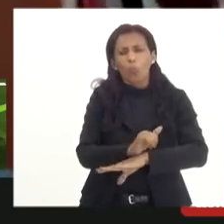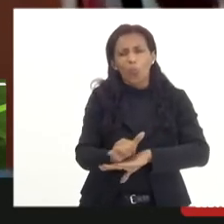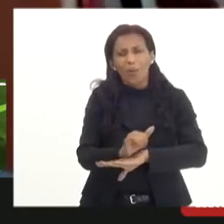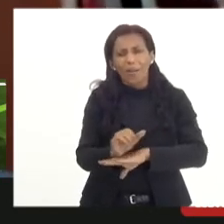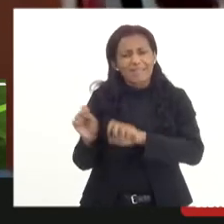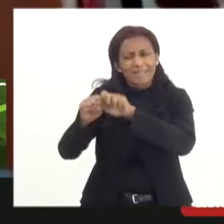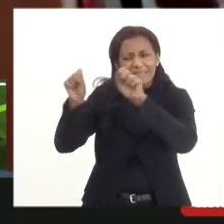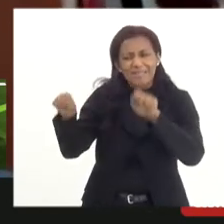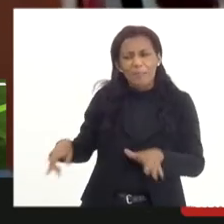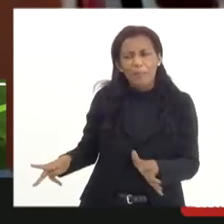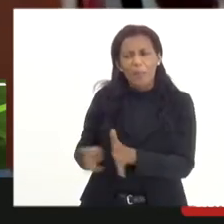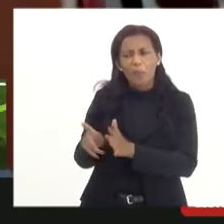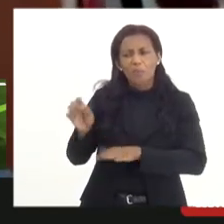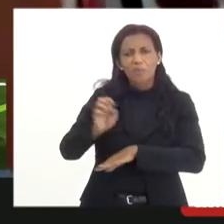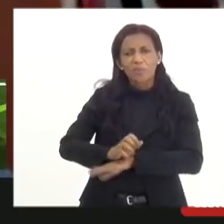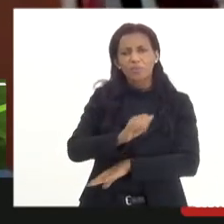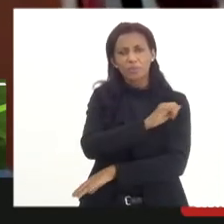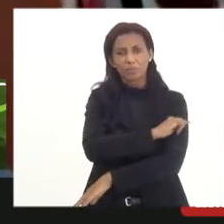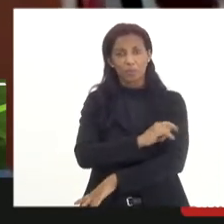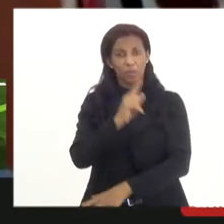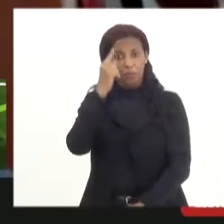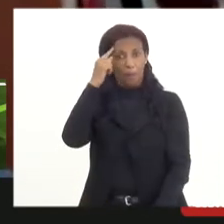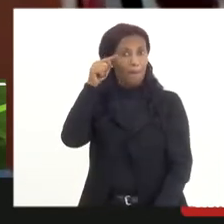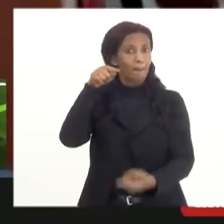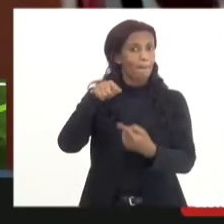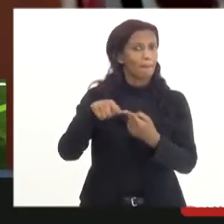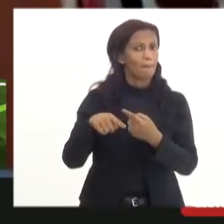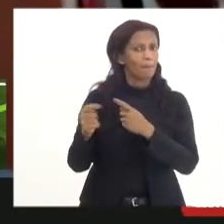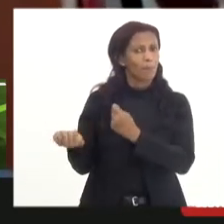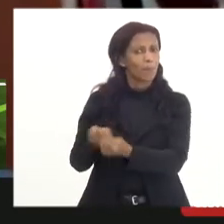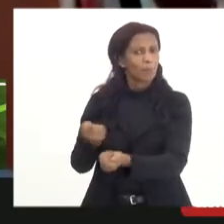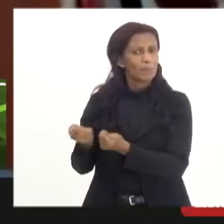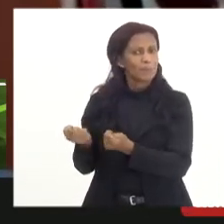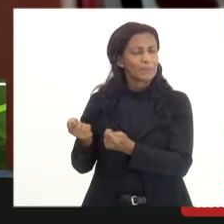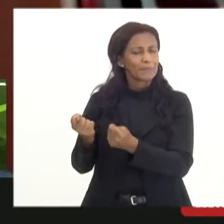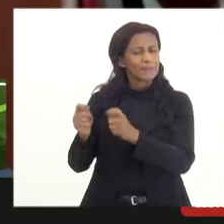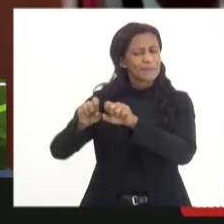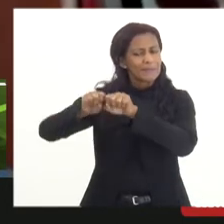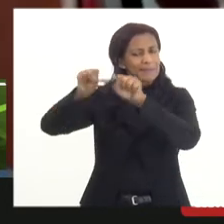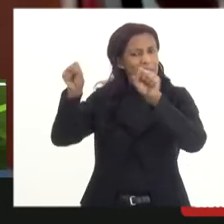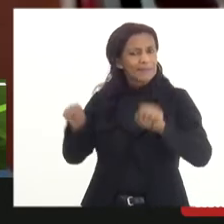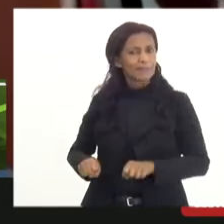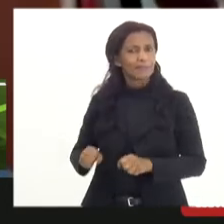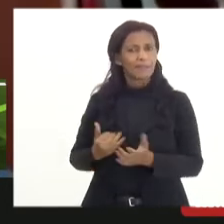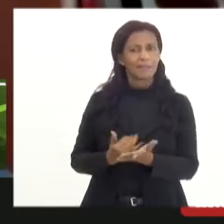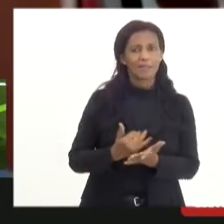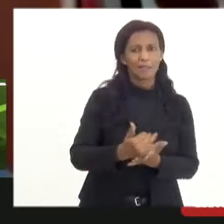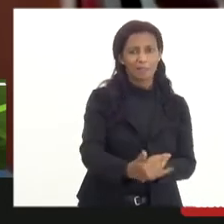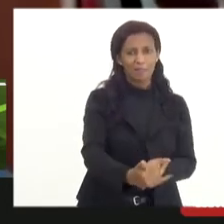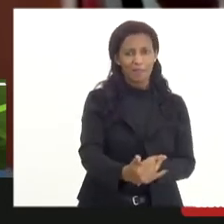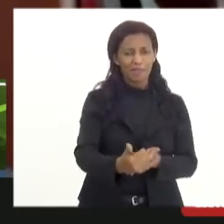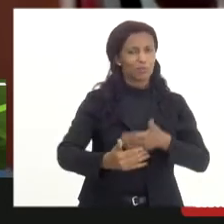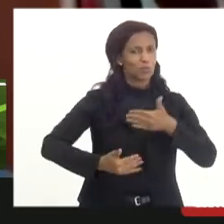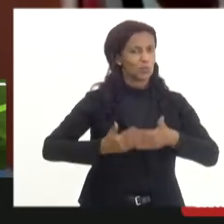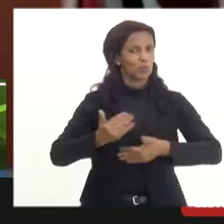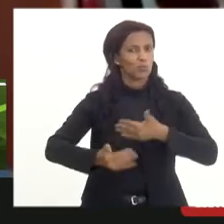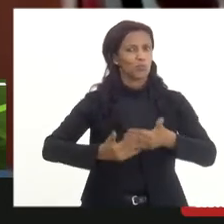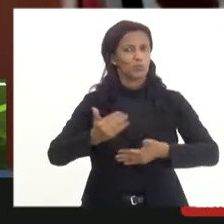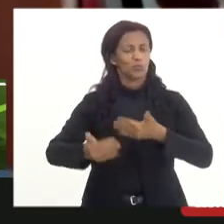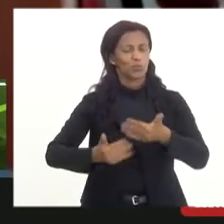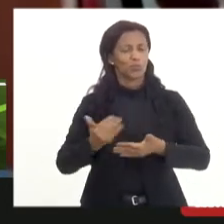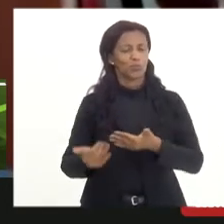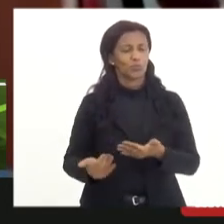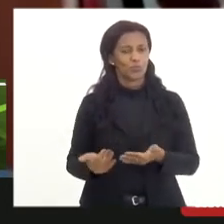Estado do Rio de Janeiro? Como pensar essa economia de forma sistêmica, a partir dos sistemas produtivos, dos